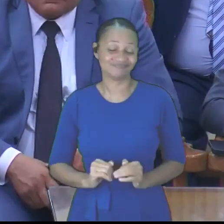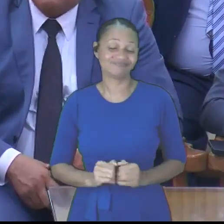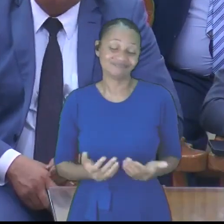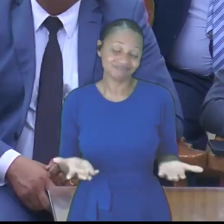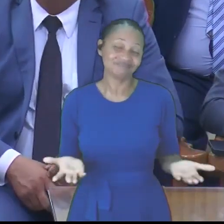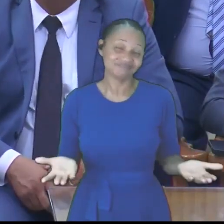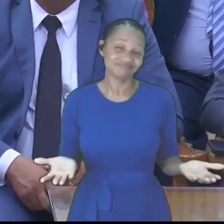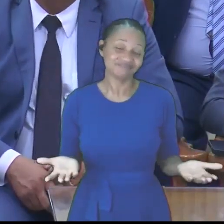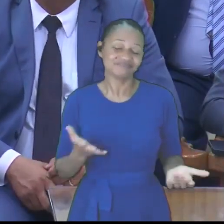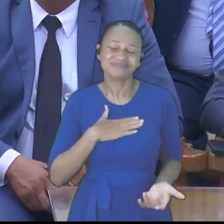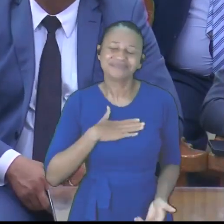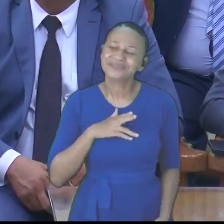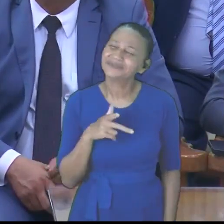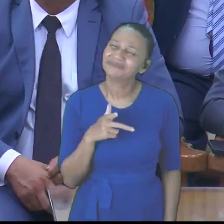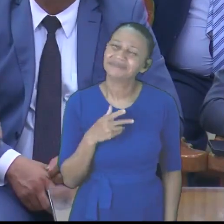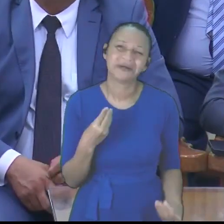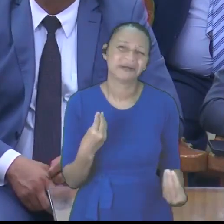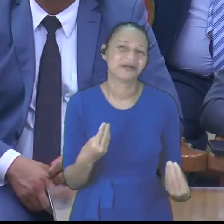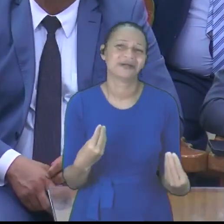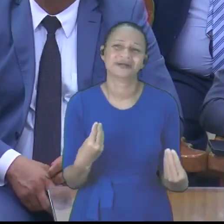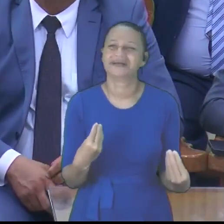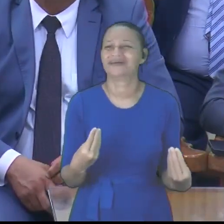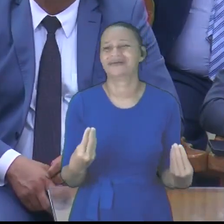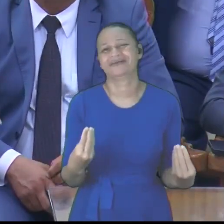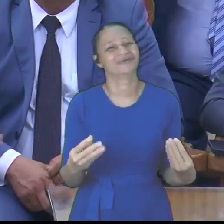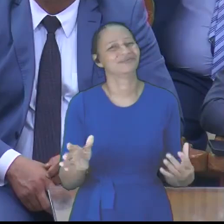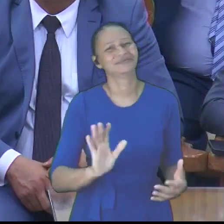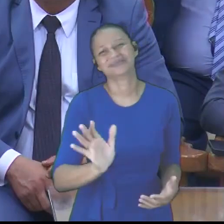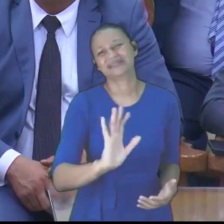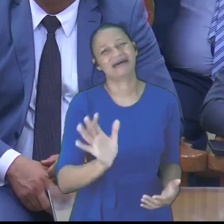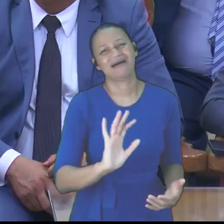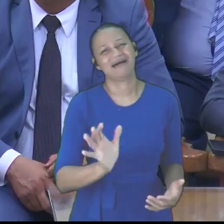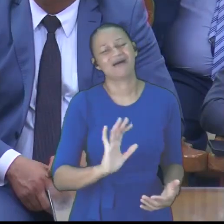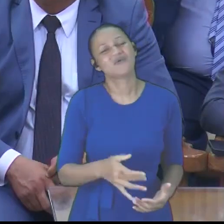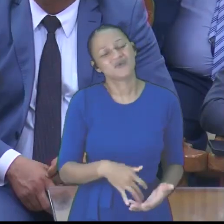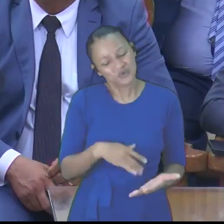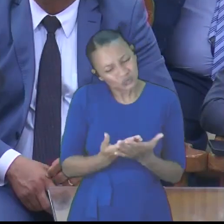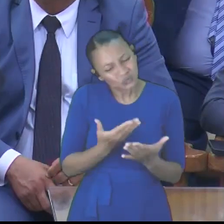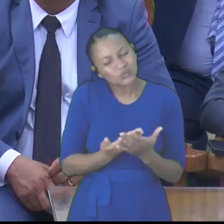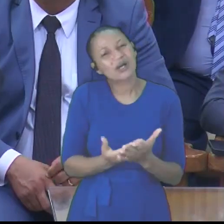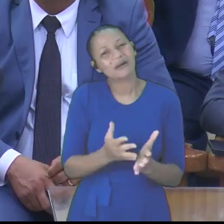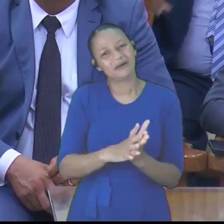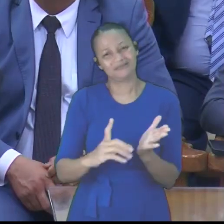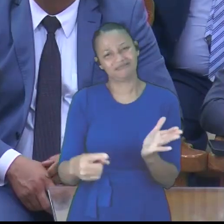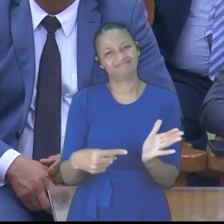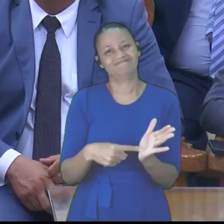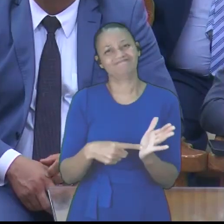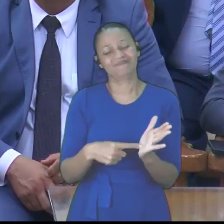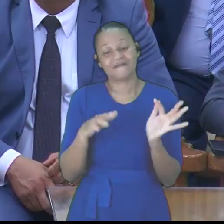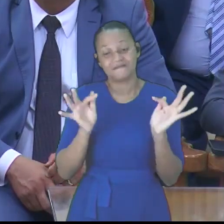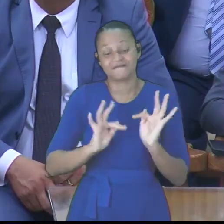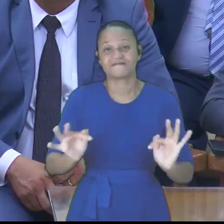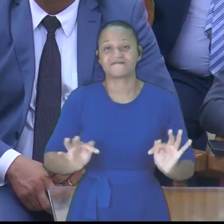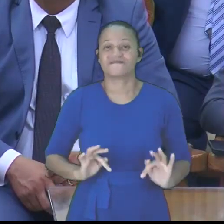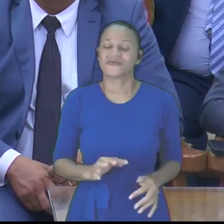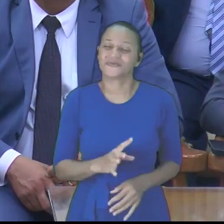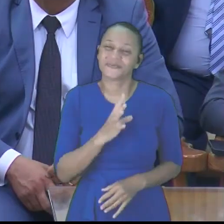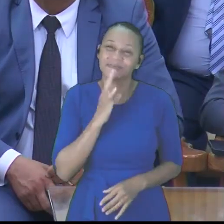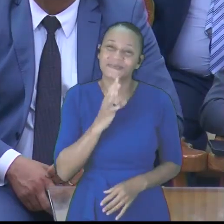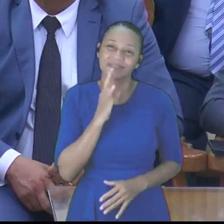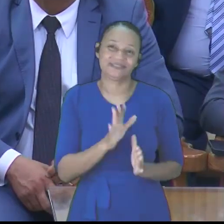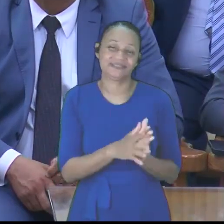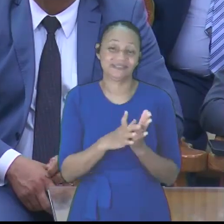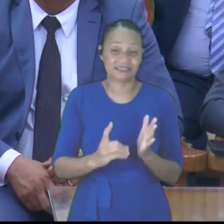Né? Meu irmão, não faça isso não dê esse gosto ao inimigo das nossas almas. Conheça a Bíblia. A felicidade é conhecer a Bíblia,